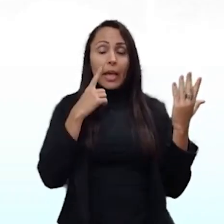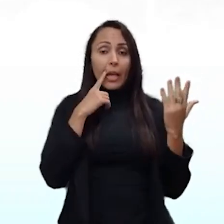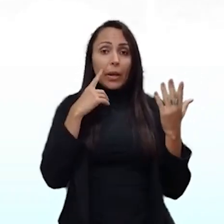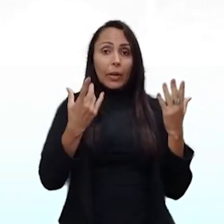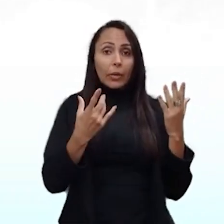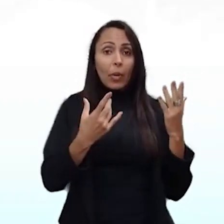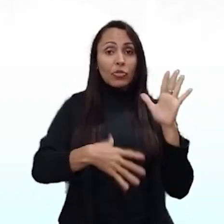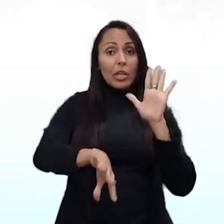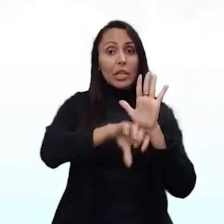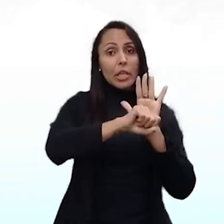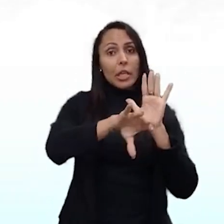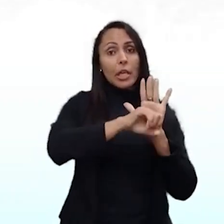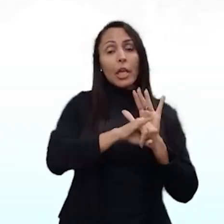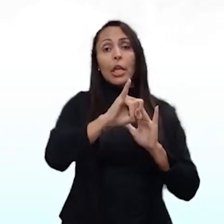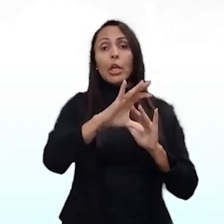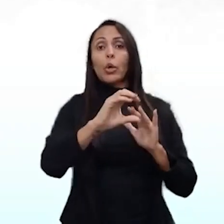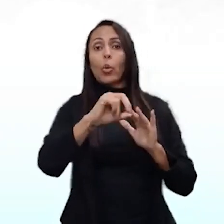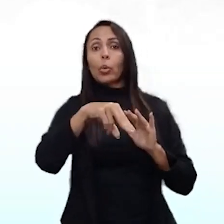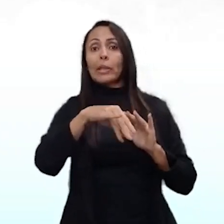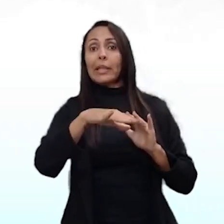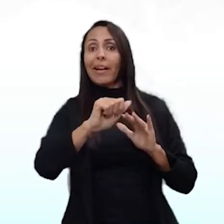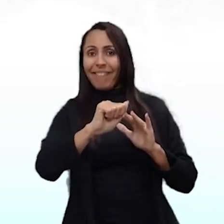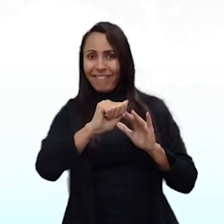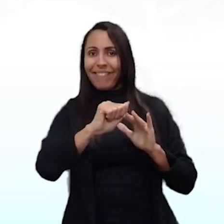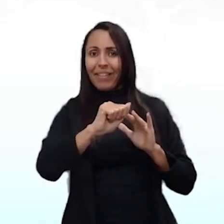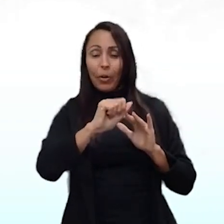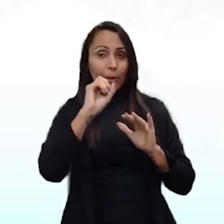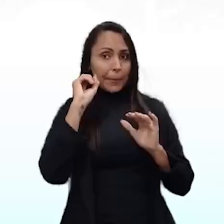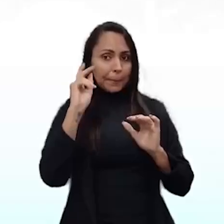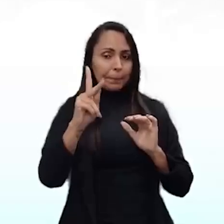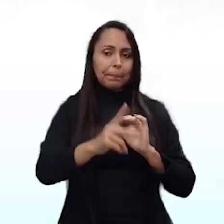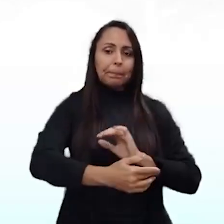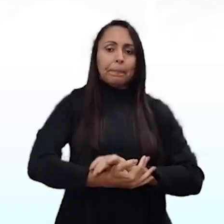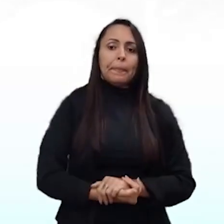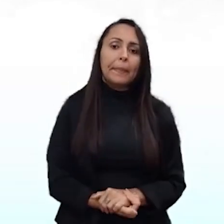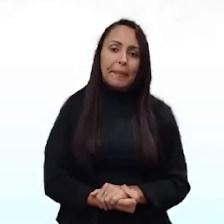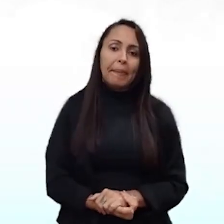icônica, ok? Passando aí, ó, dá uma olhada lá.